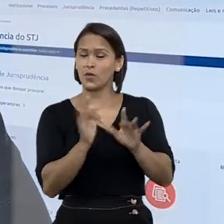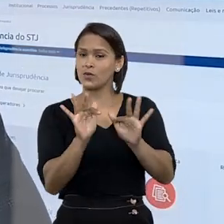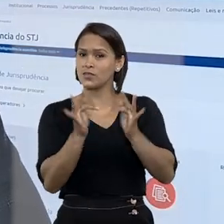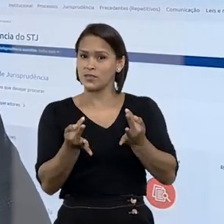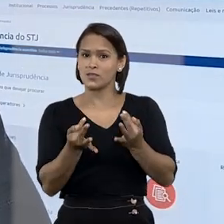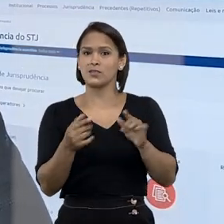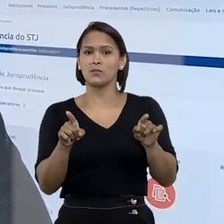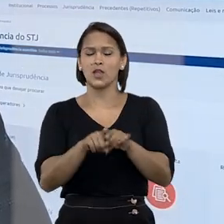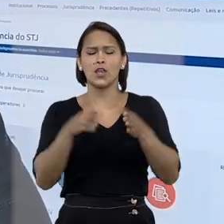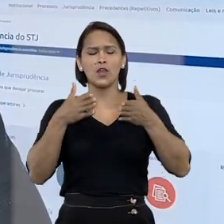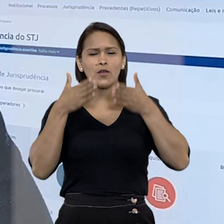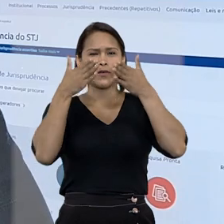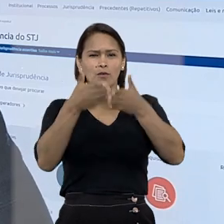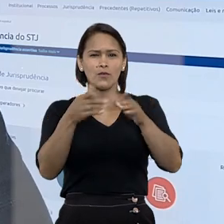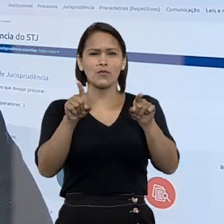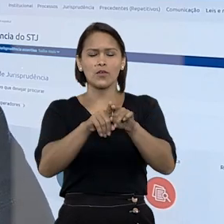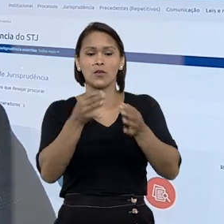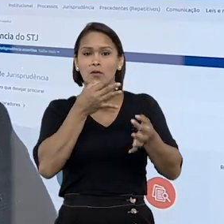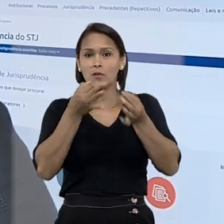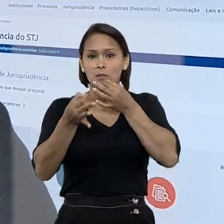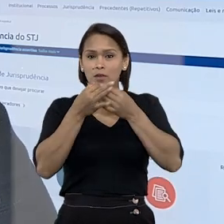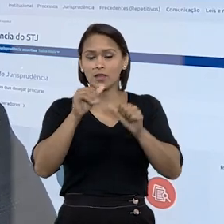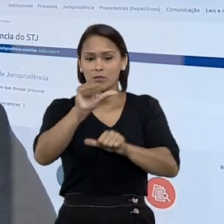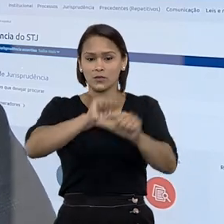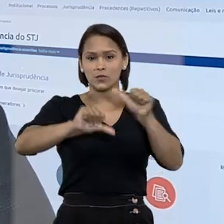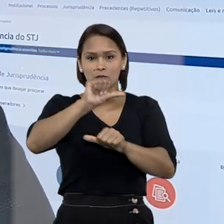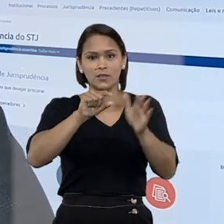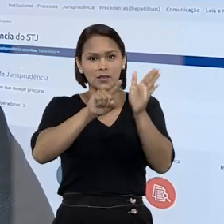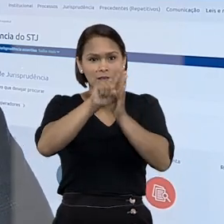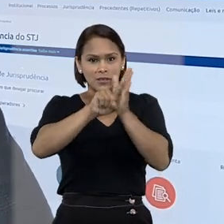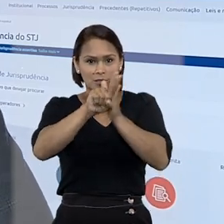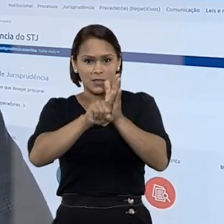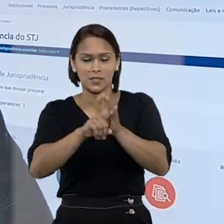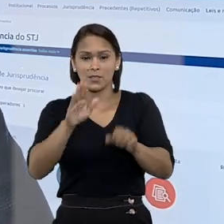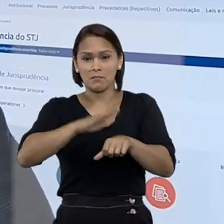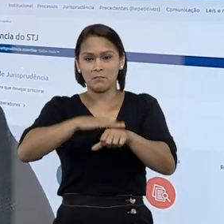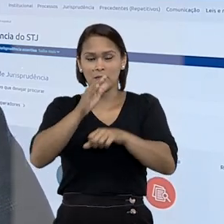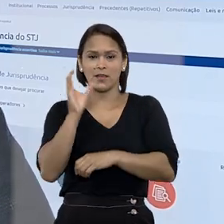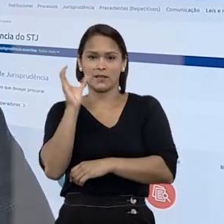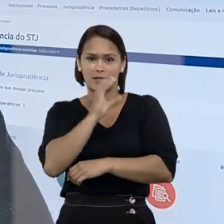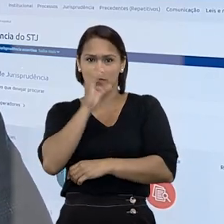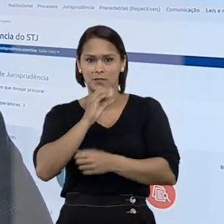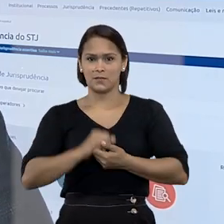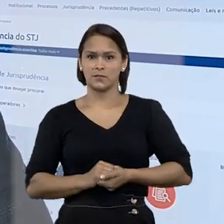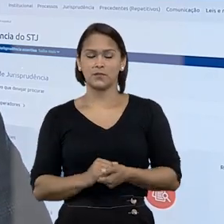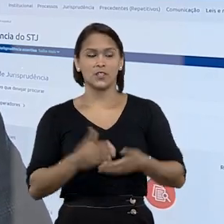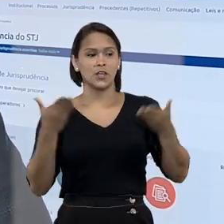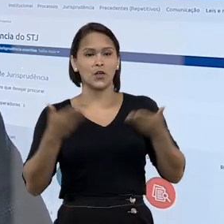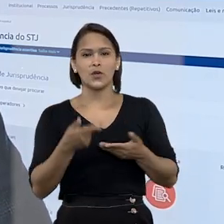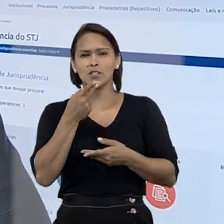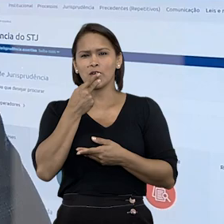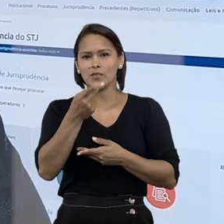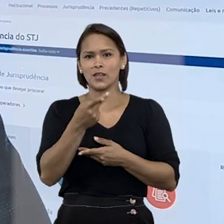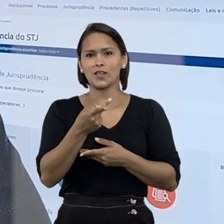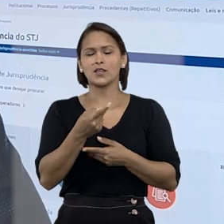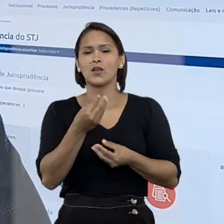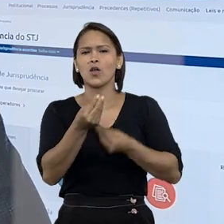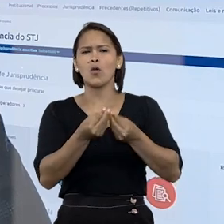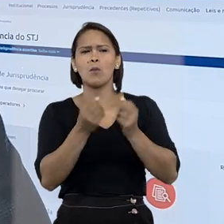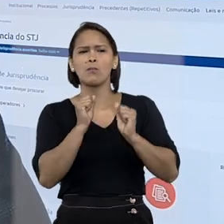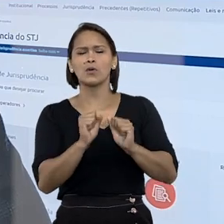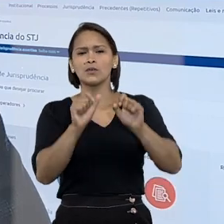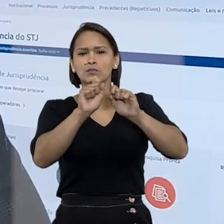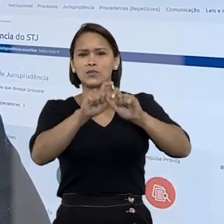simples e objetiva, dicas que ajudam a tornar a sua pesquisa ainda mais eficiente. Hoje nós falaremos sobre como podemos